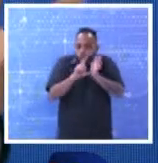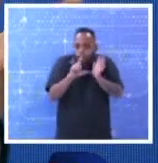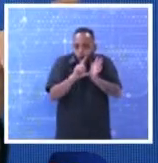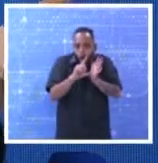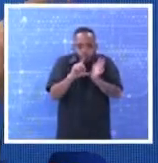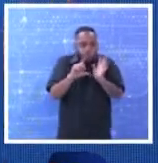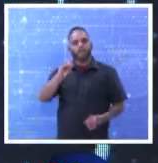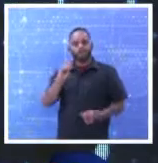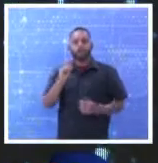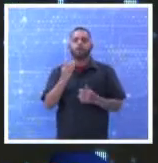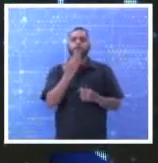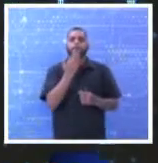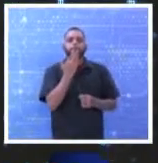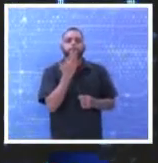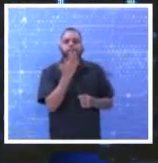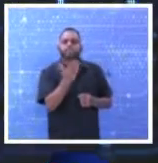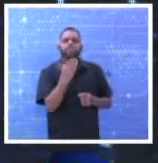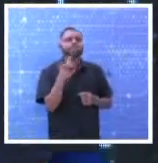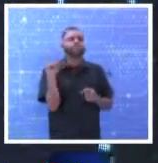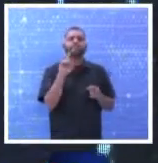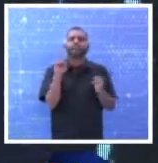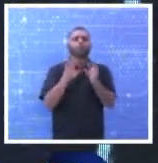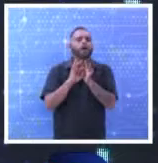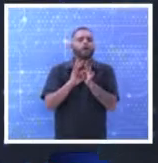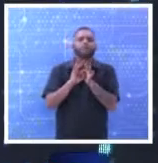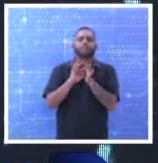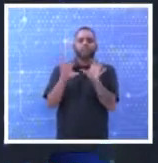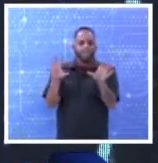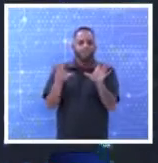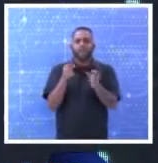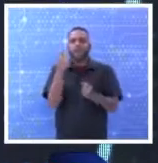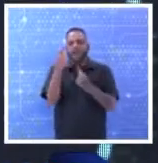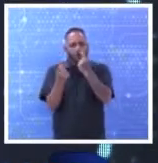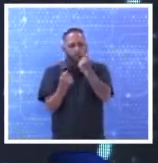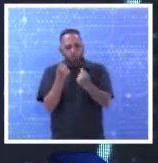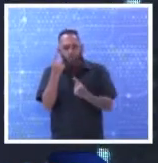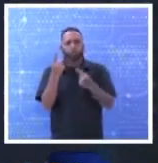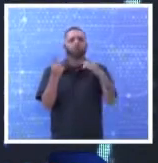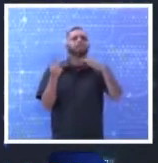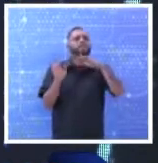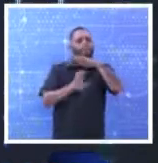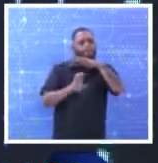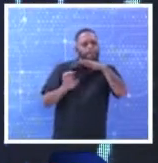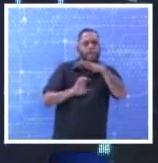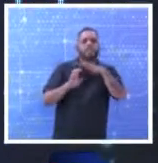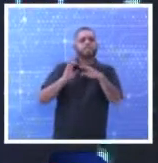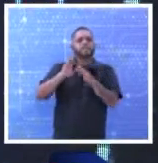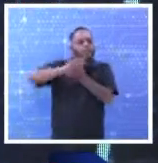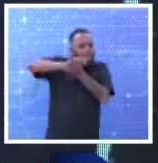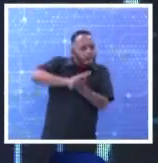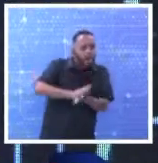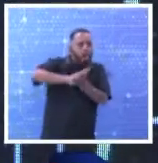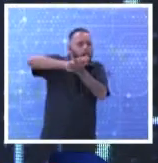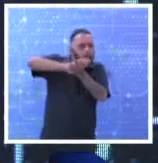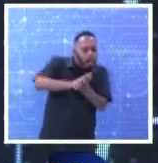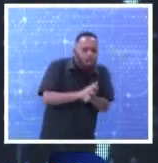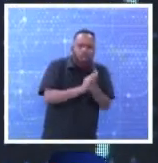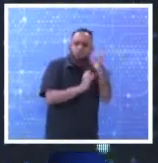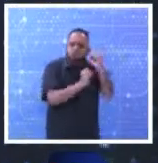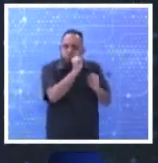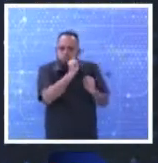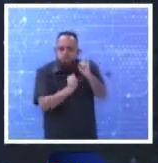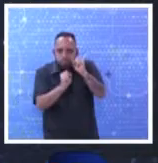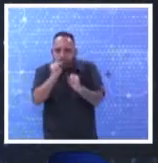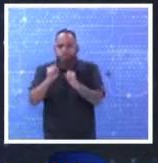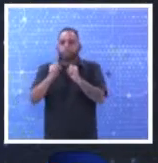claro o outro candidato a não permitir que alguns empresários continue praticando o crime de